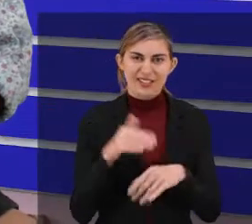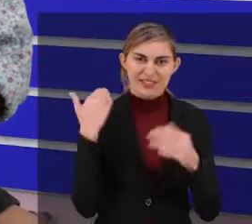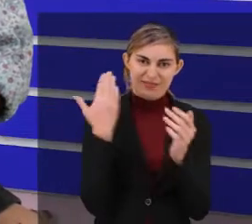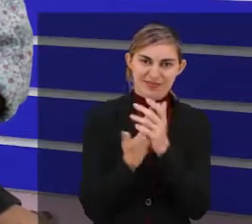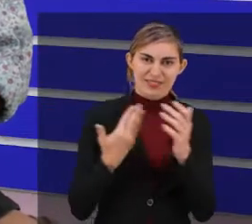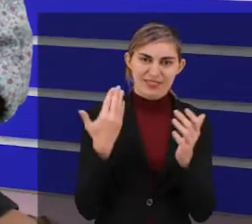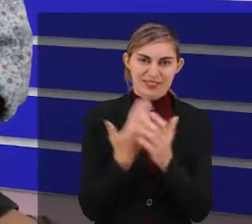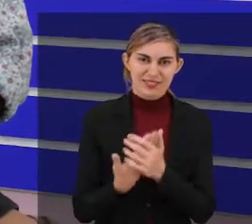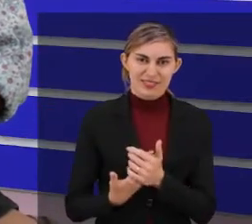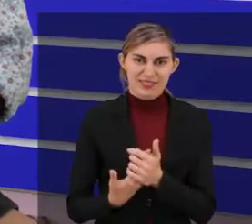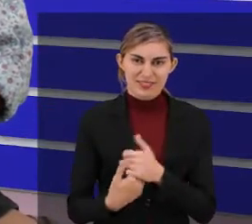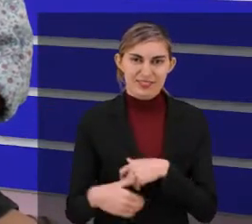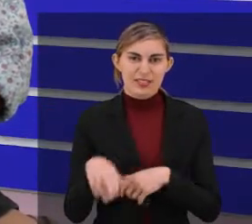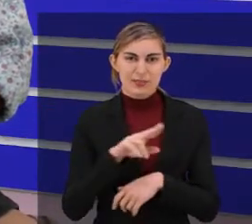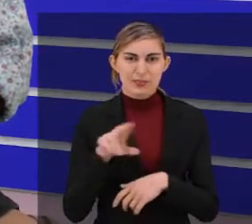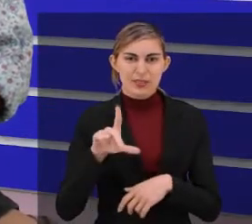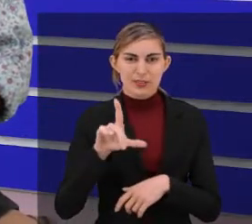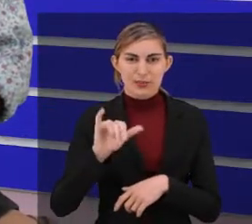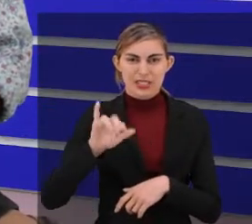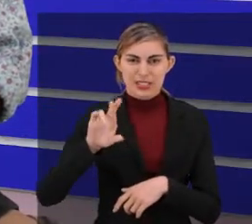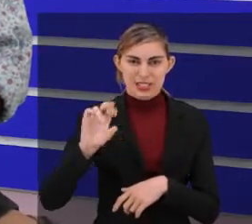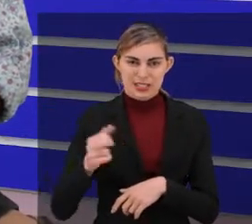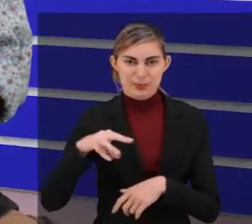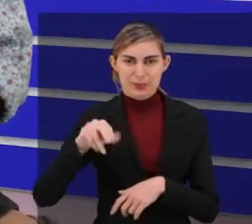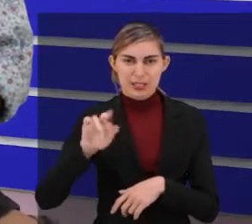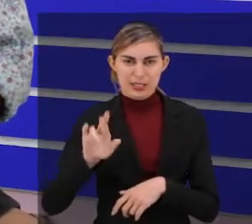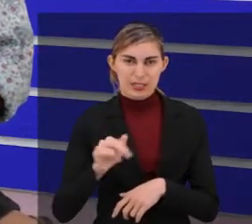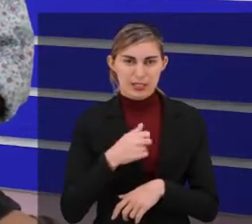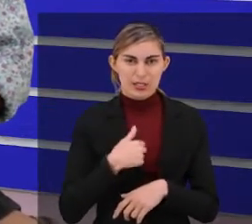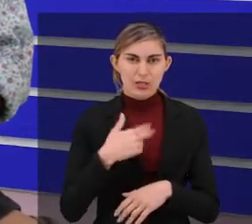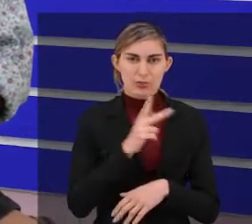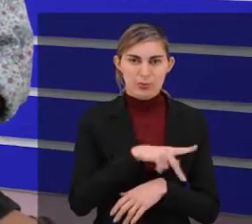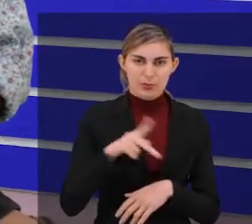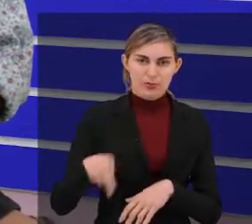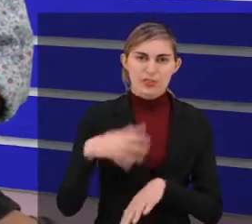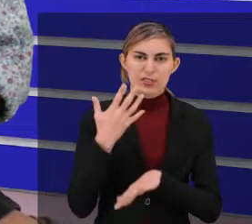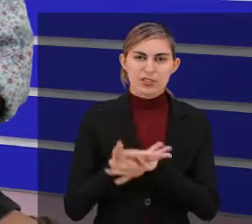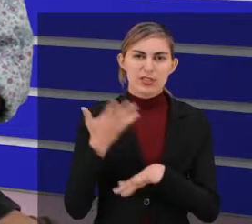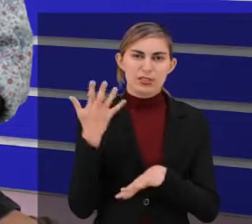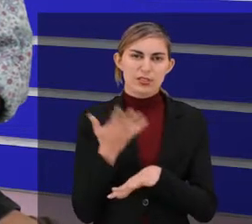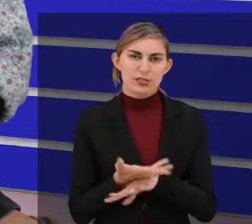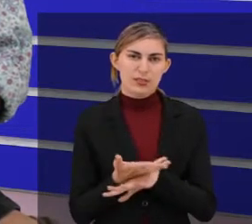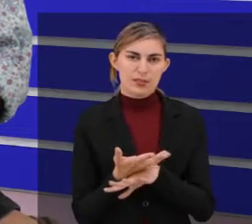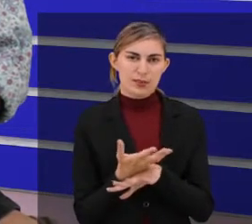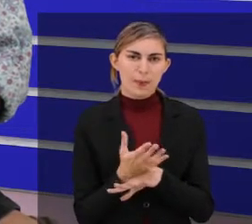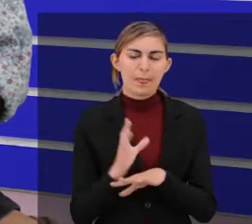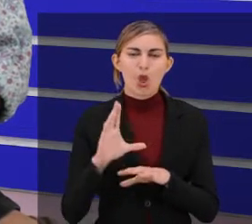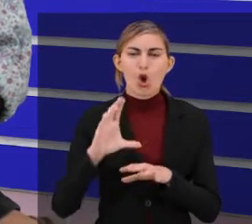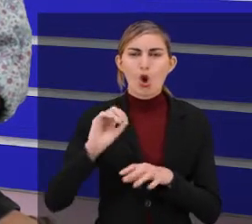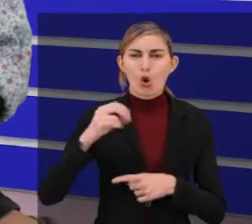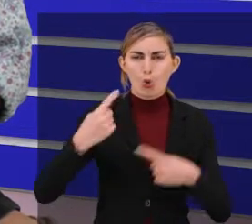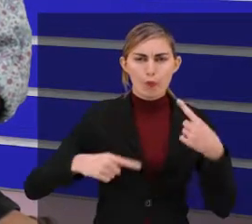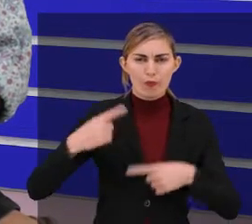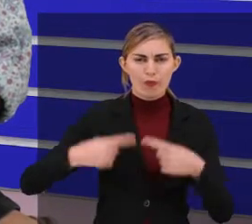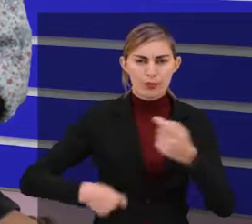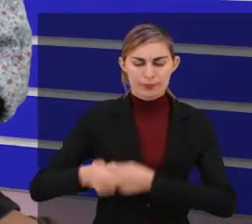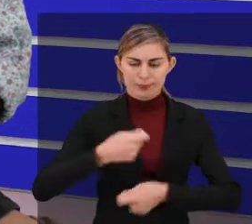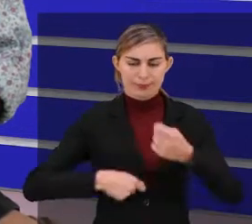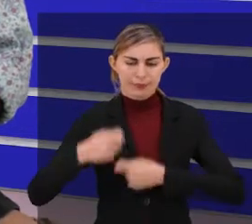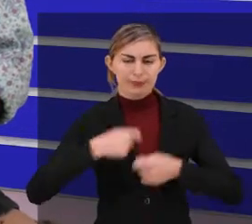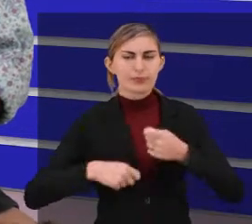caros estudantes. Meu nome é Iris Maria e eu sou professora da disciplina Conflito e